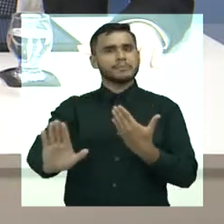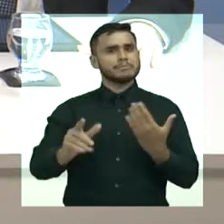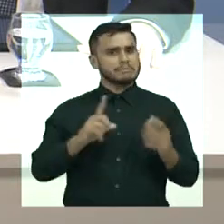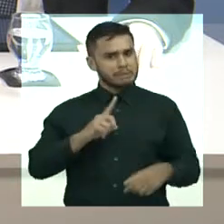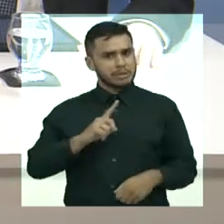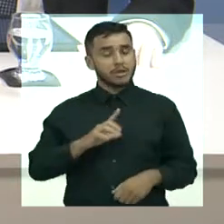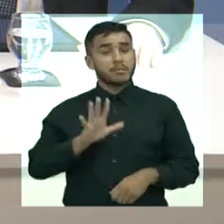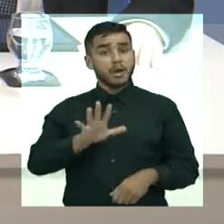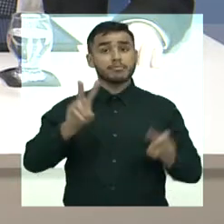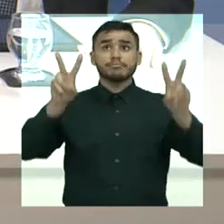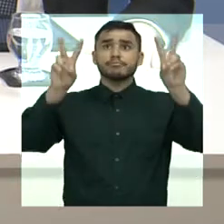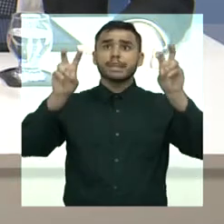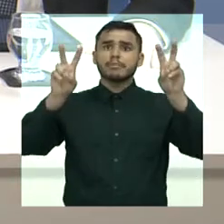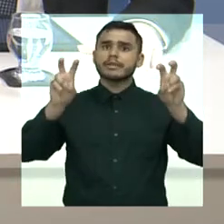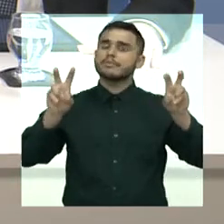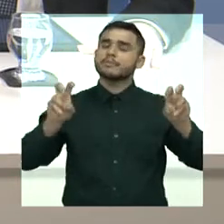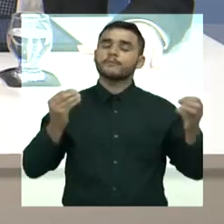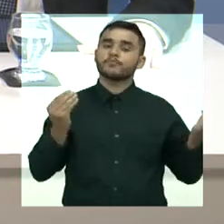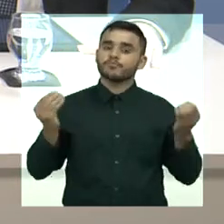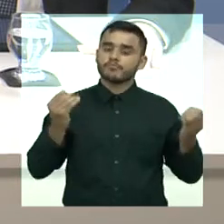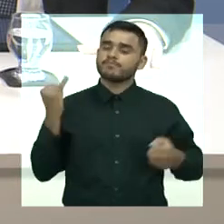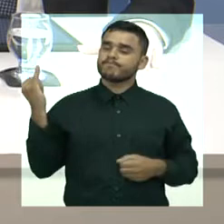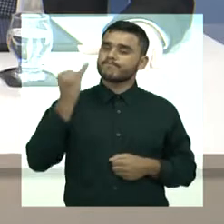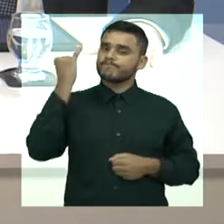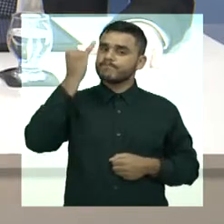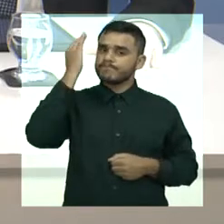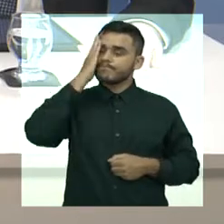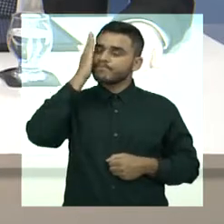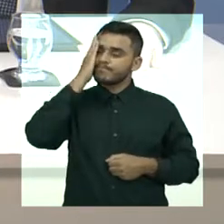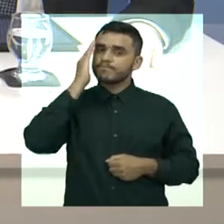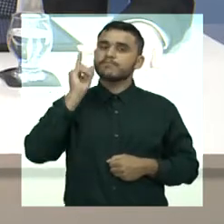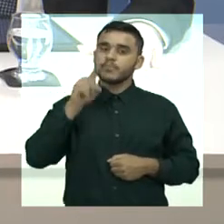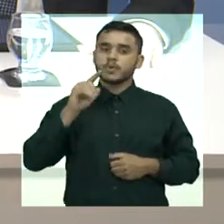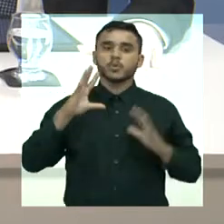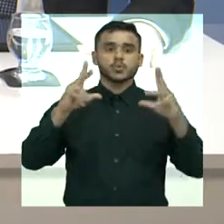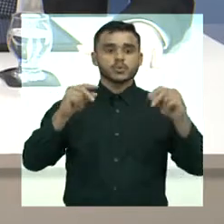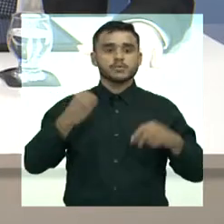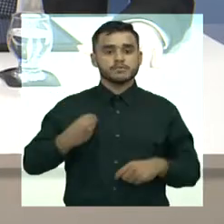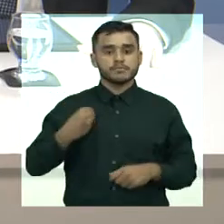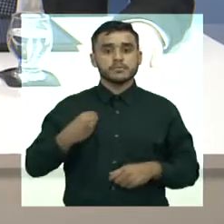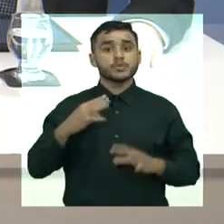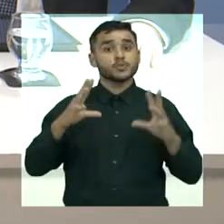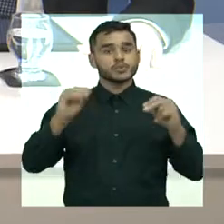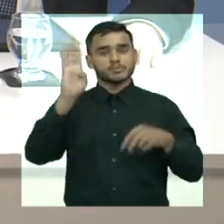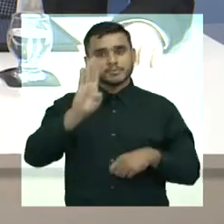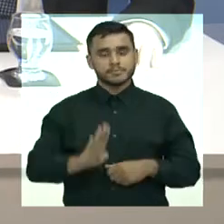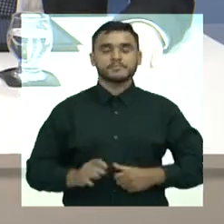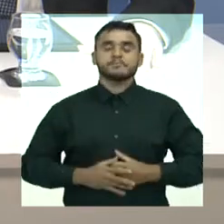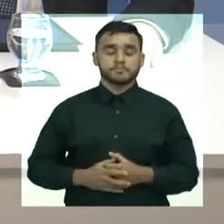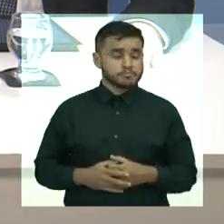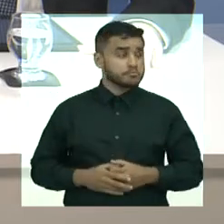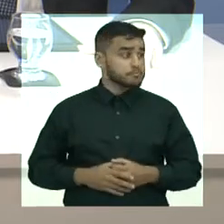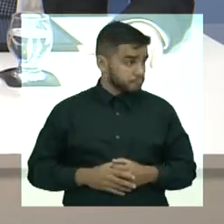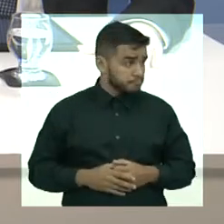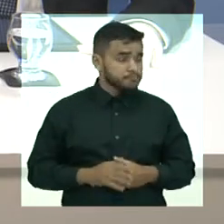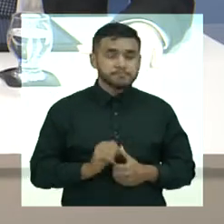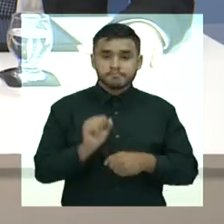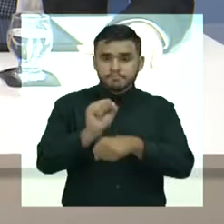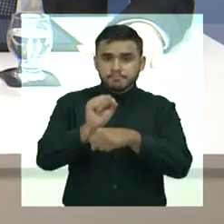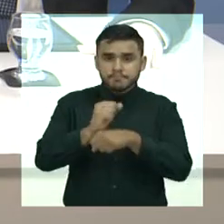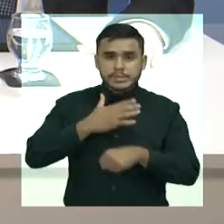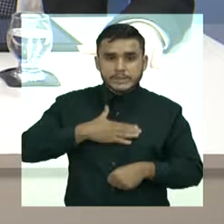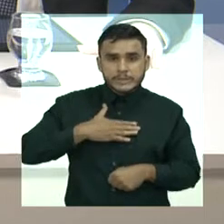temas realmente relevantes, importantes, fundamentais para a vida brasileira. Nós vamos por um rápido intervalo,